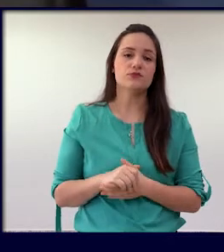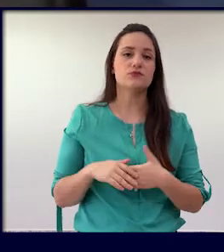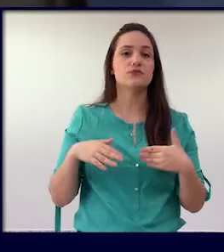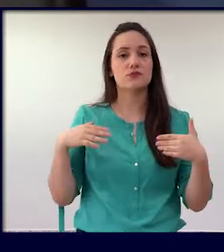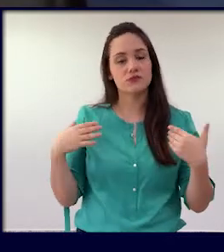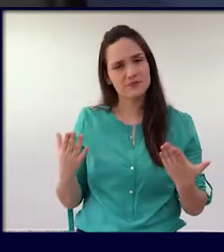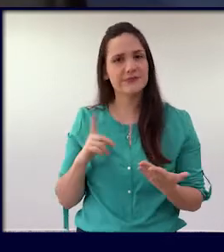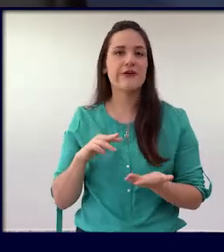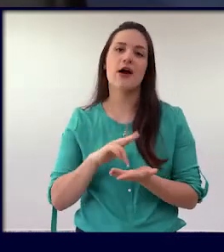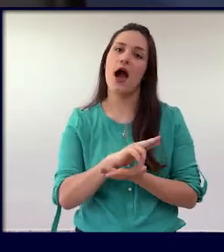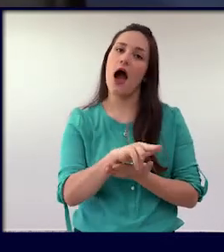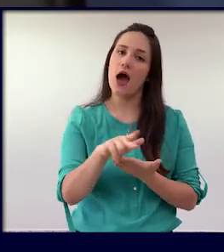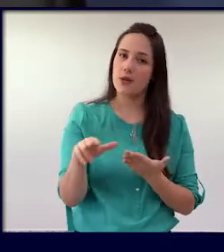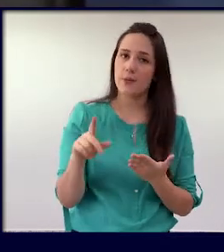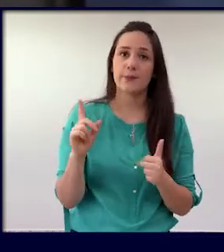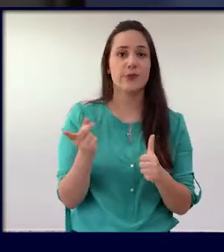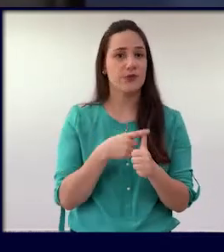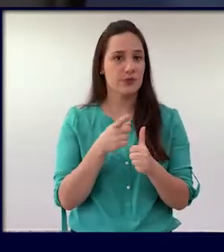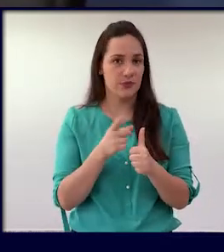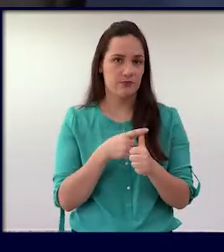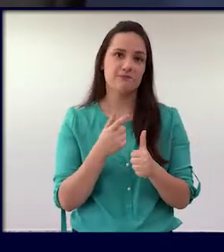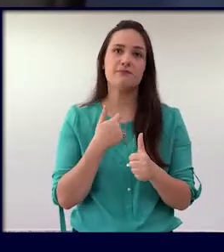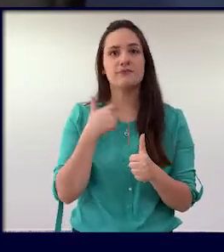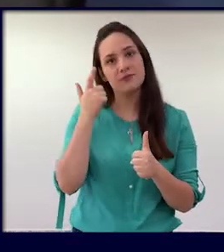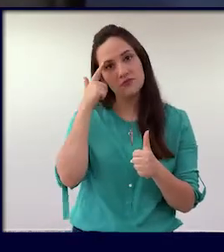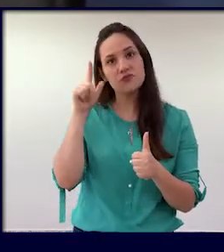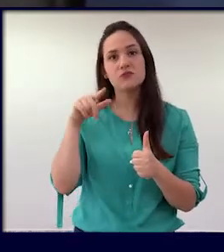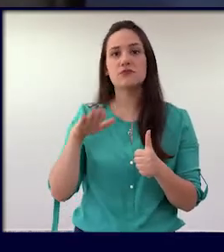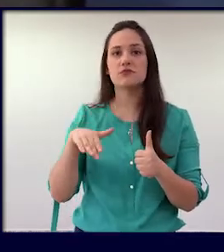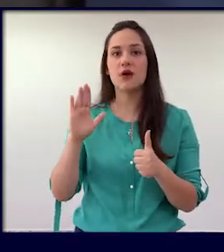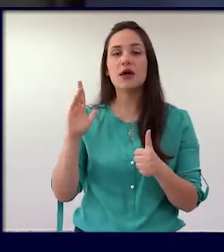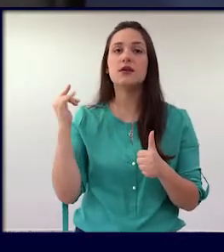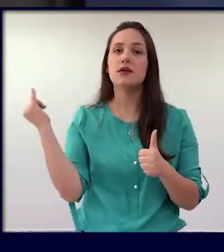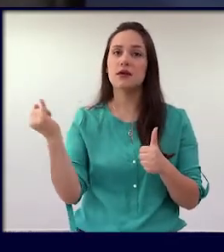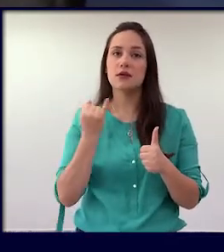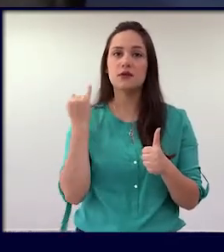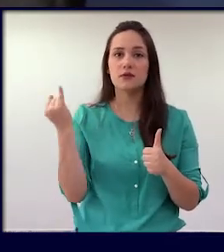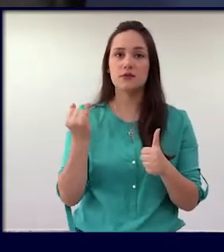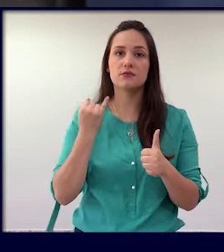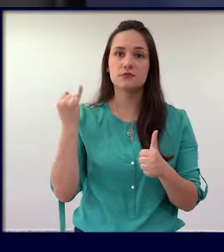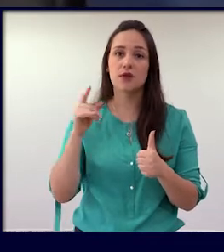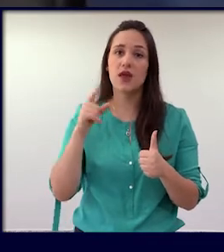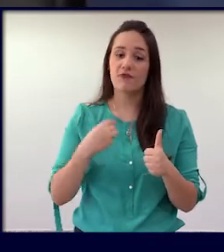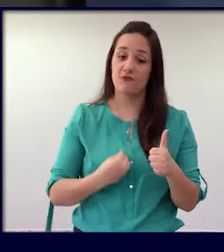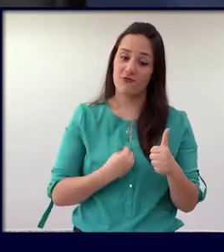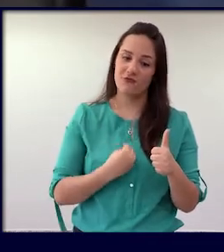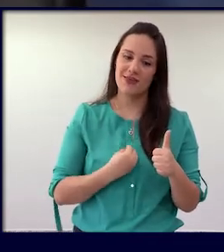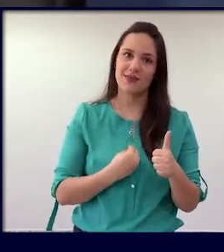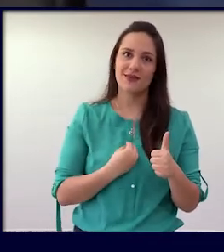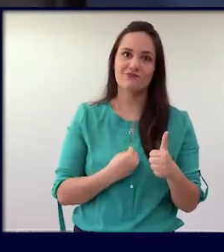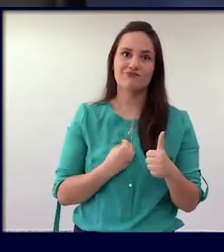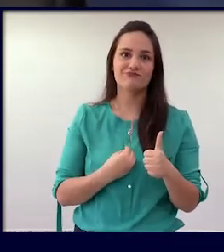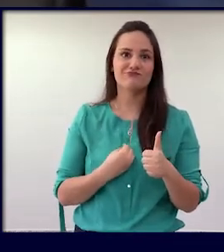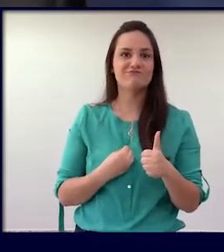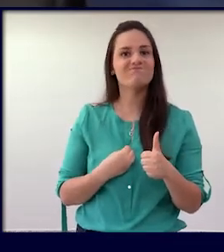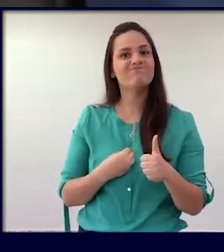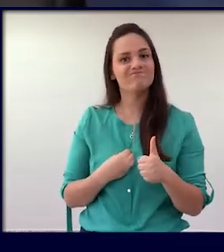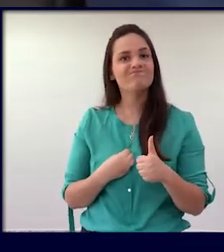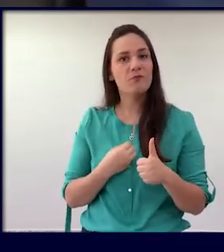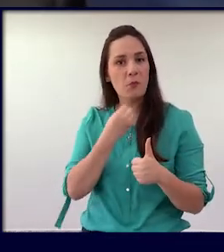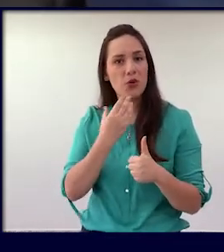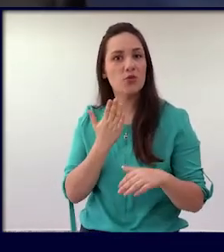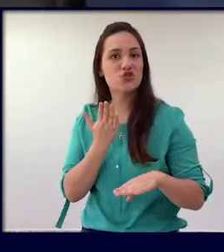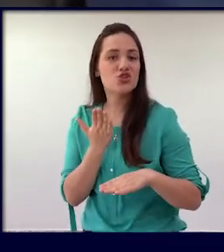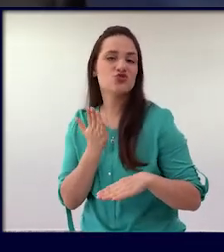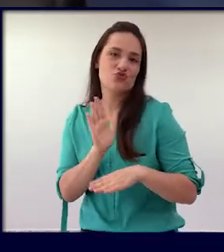Bom, os benefícios são vários. O primeiro, e eu acho que o mais importante de todos, é essa participação ativa